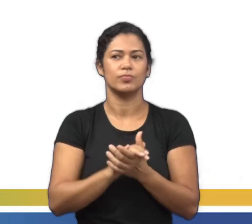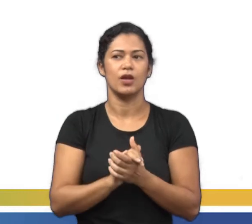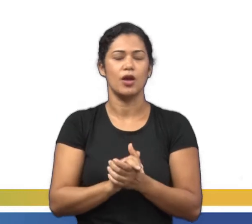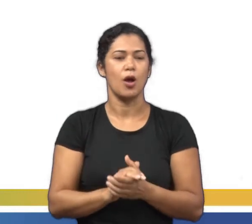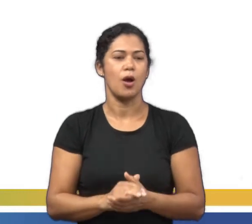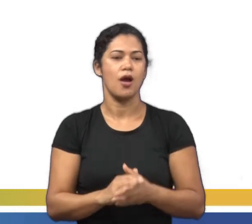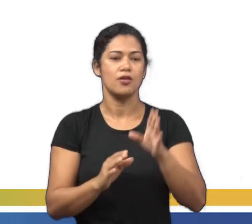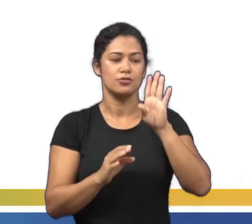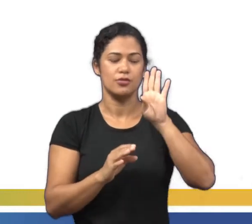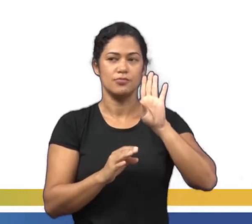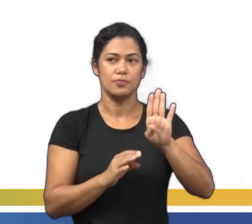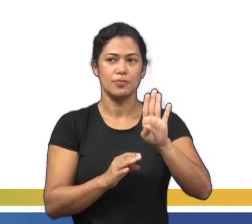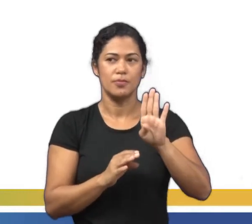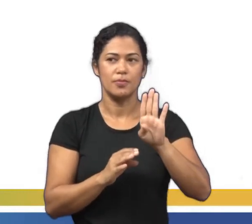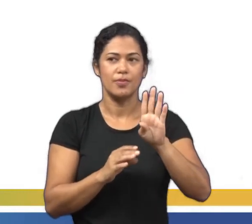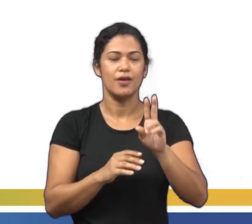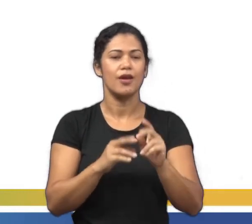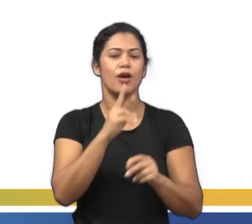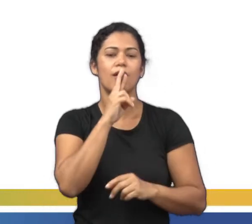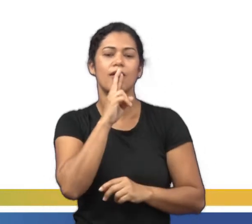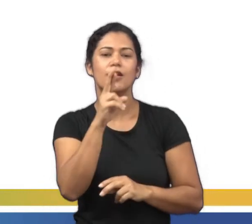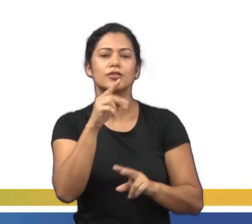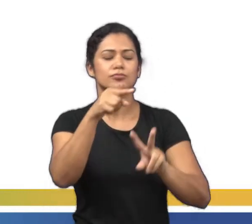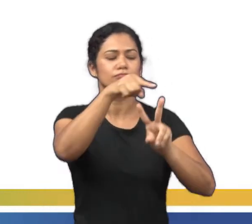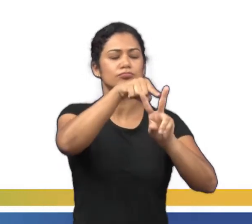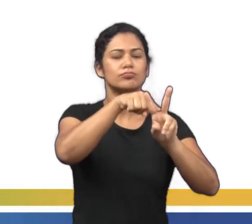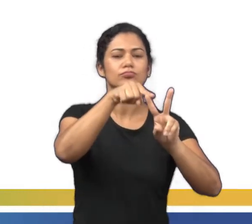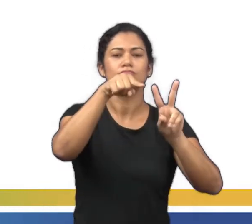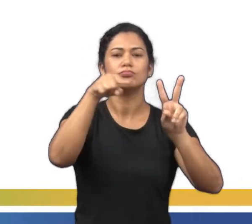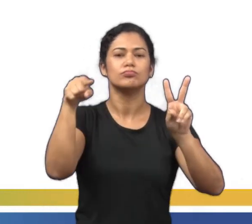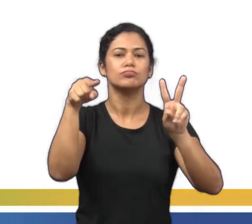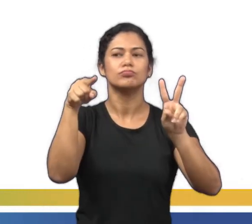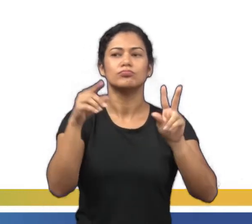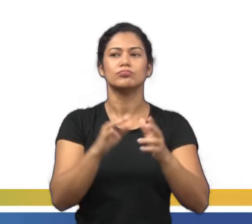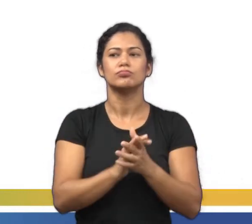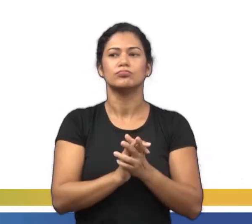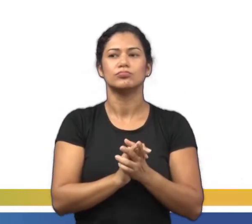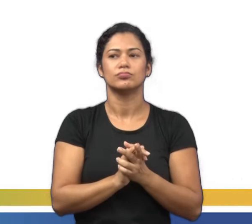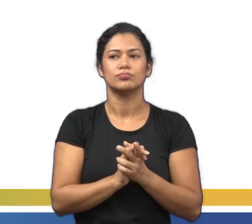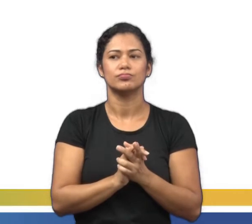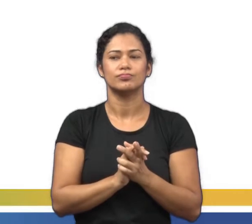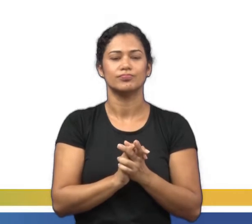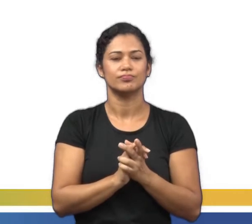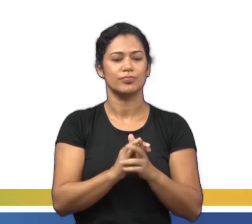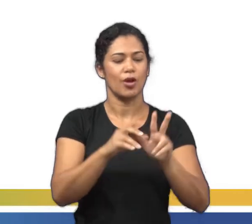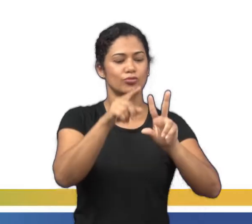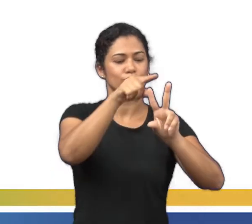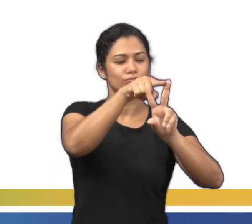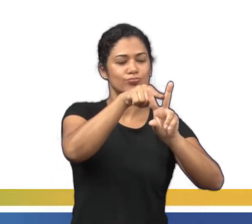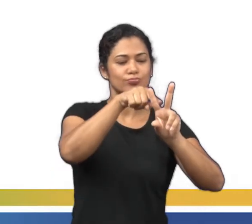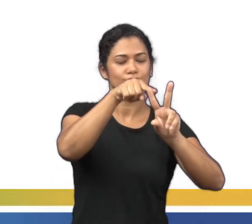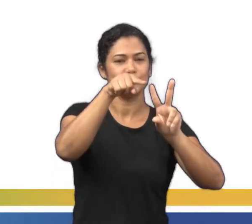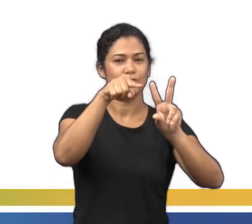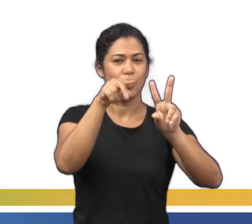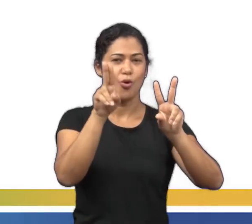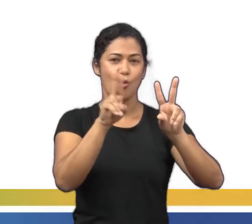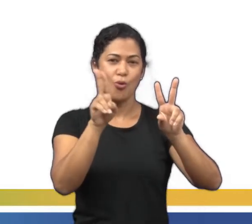minha raiz. Então, é a minha raiz de fato. E o símbolozinho a gente chama de radical. Então,